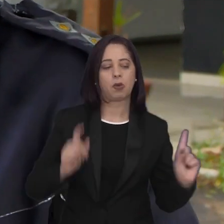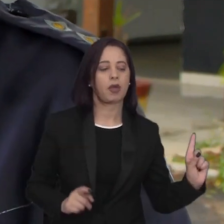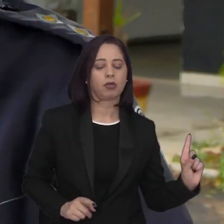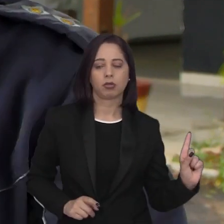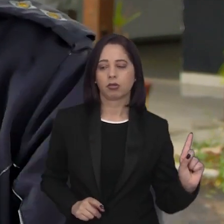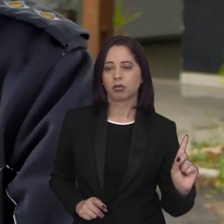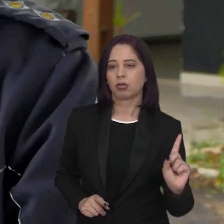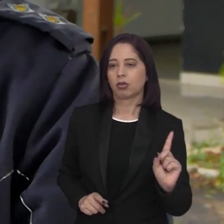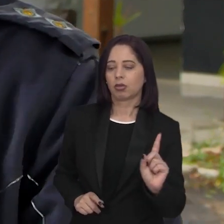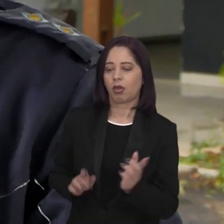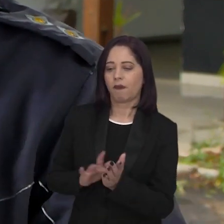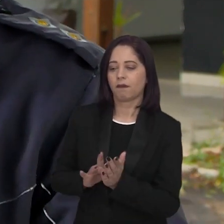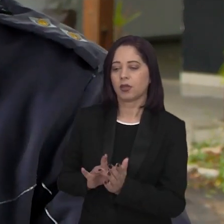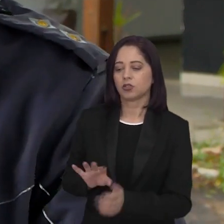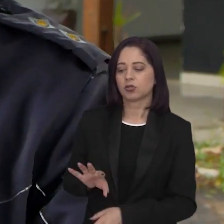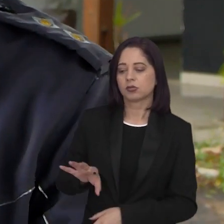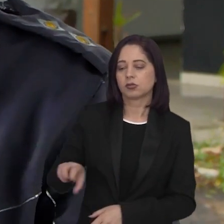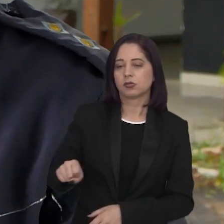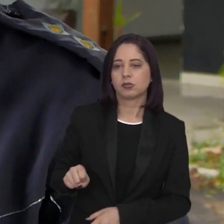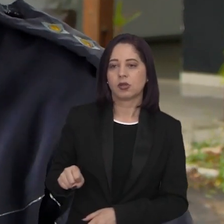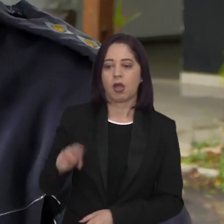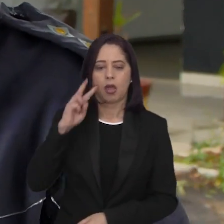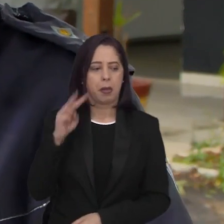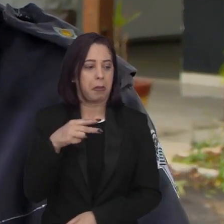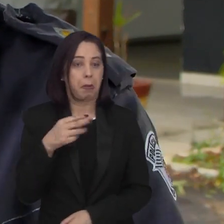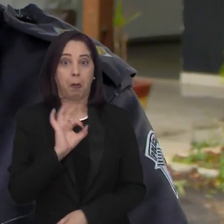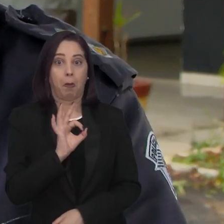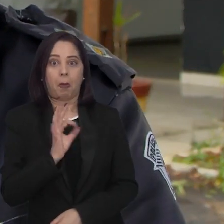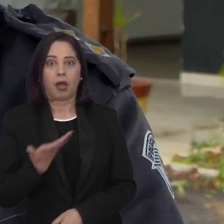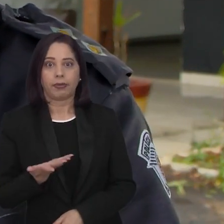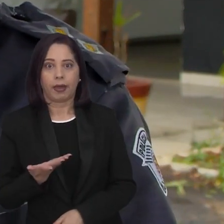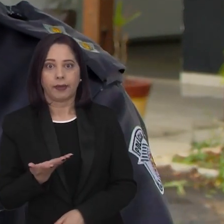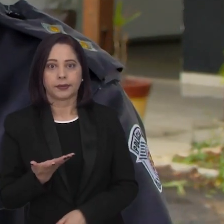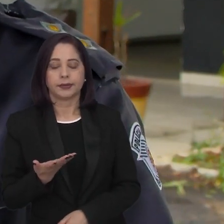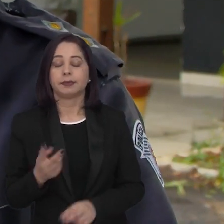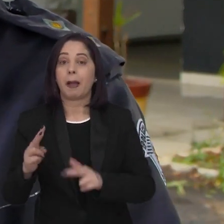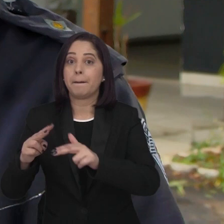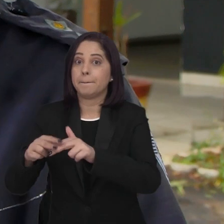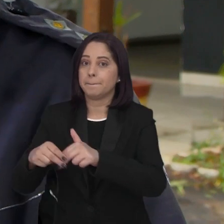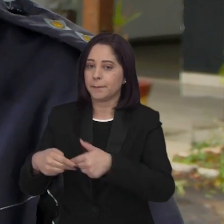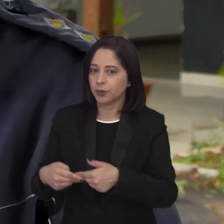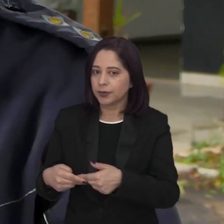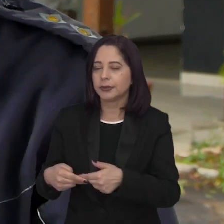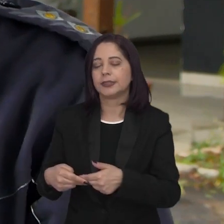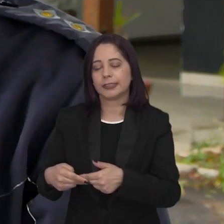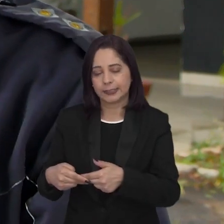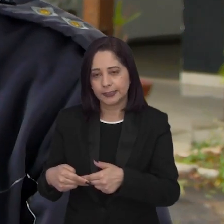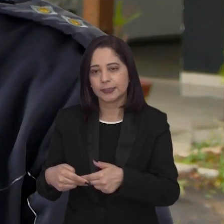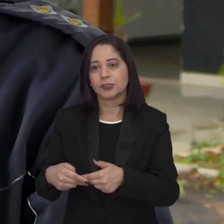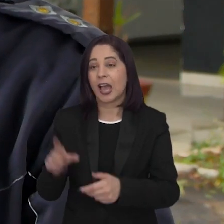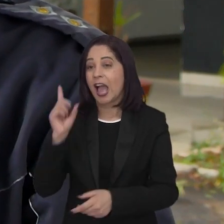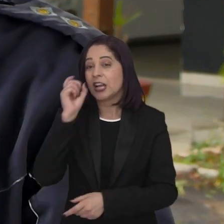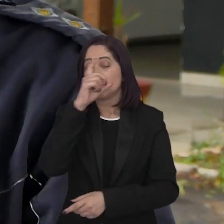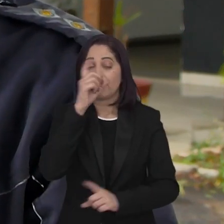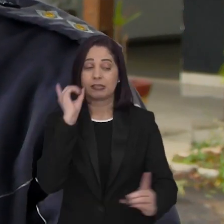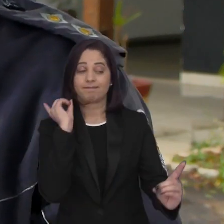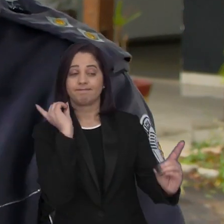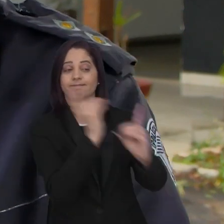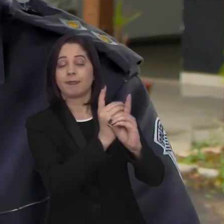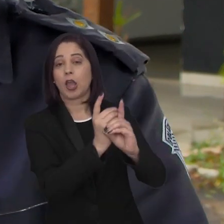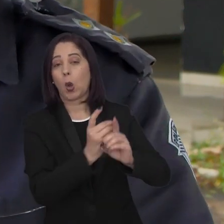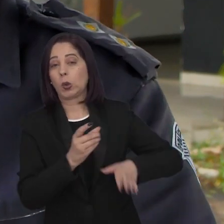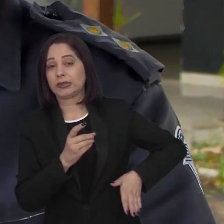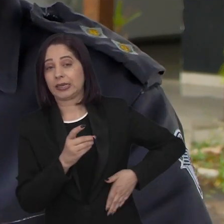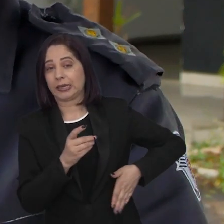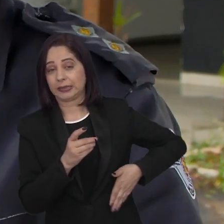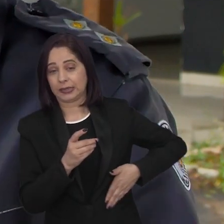Então a localização fica mais difícil, às vezes não se lembra onde foi a última vez que se mexeu no aparelho. Então, por isso que os furtos eles acabam sendo